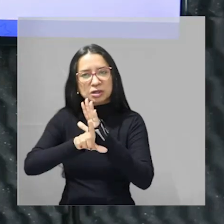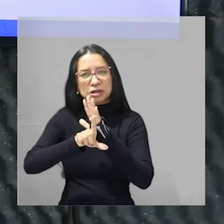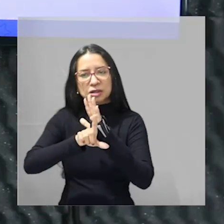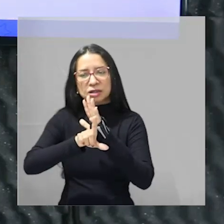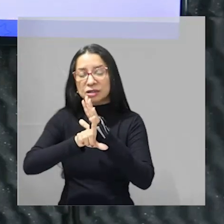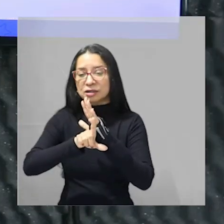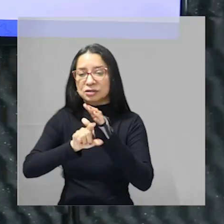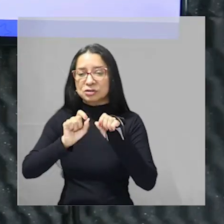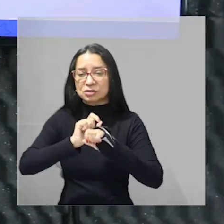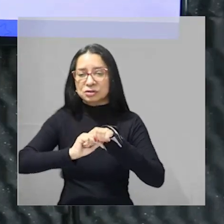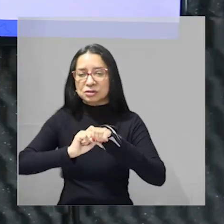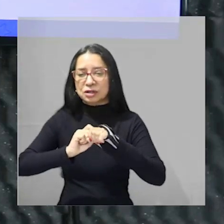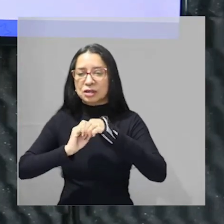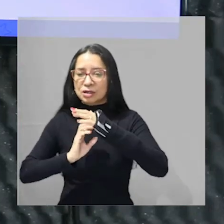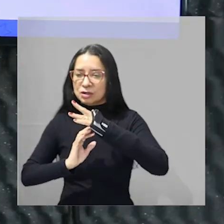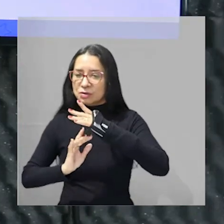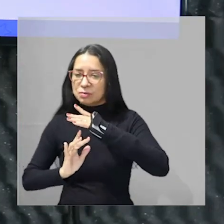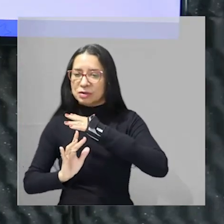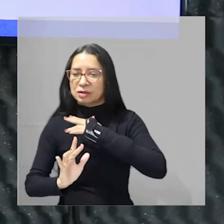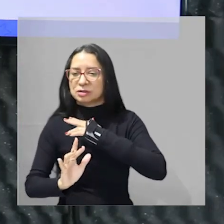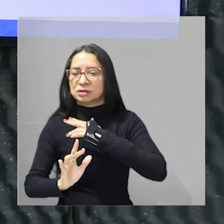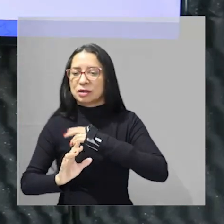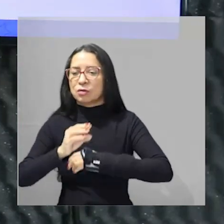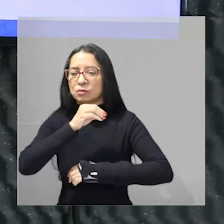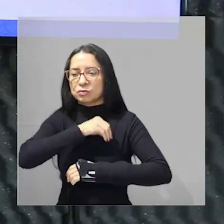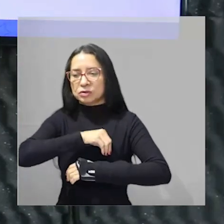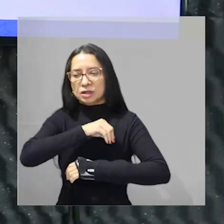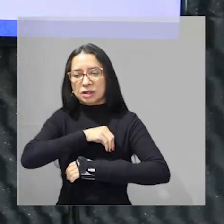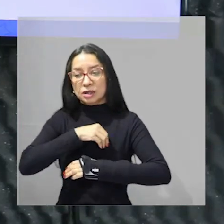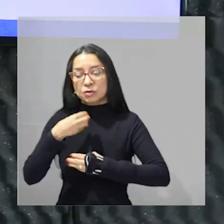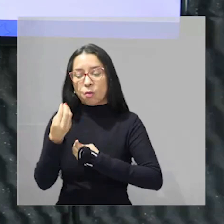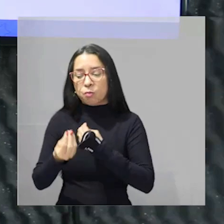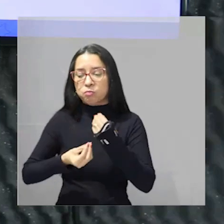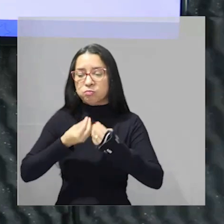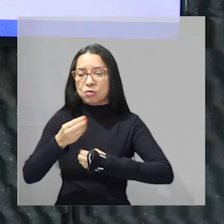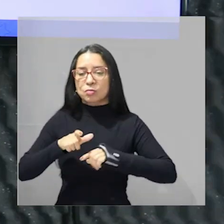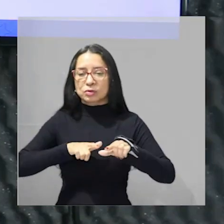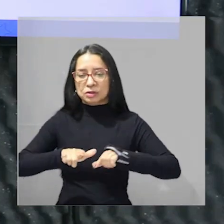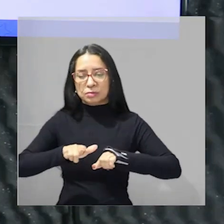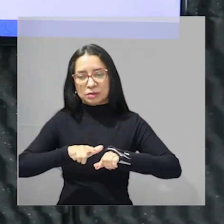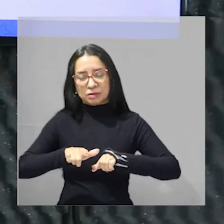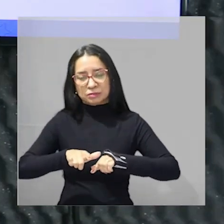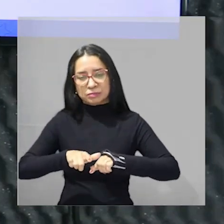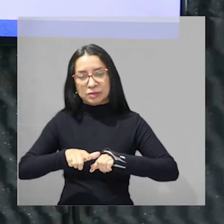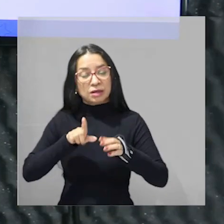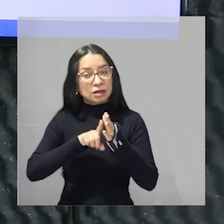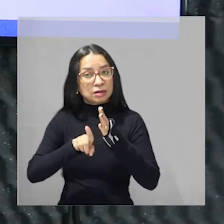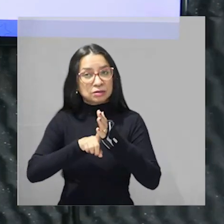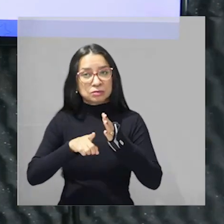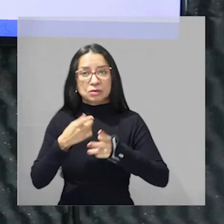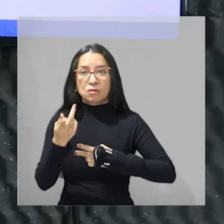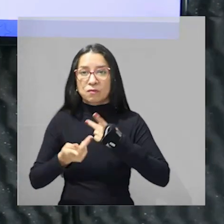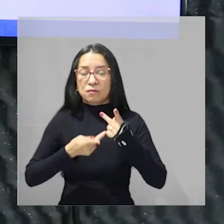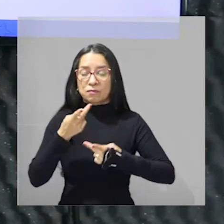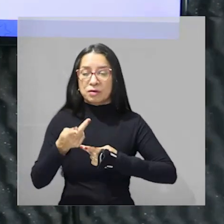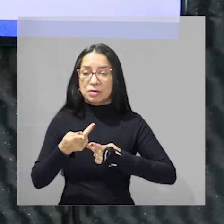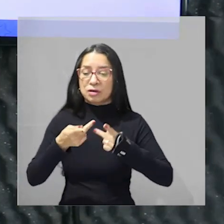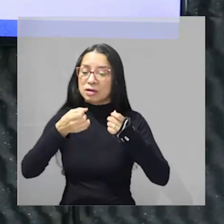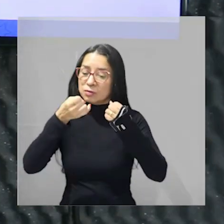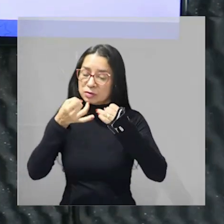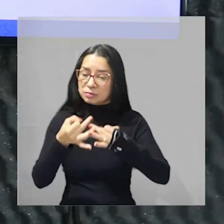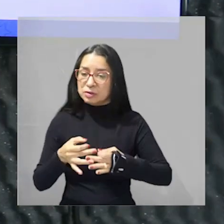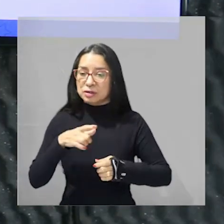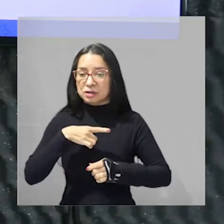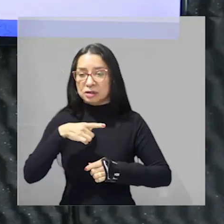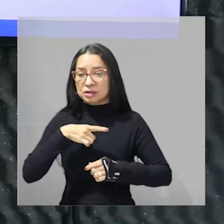das condições de trabalho. Veja bem, galera, o que a questão te disse. Existe um tratamento diferenciado para quem tem uma mão de obra muito